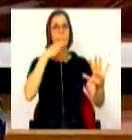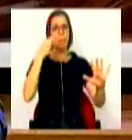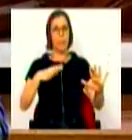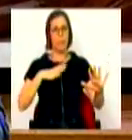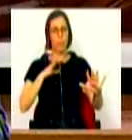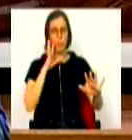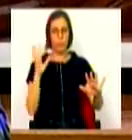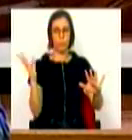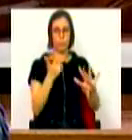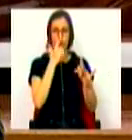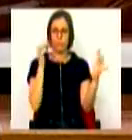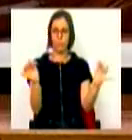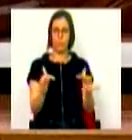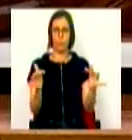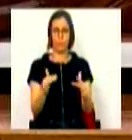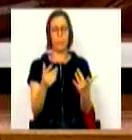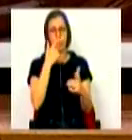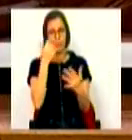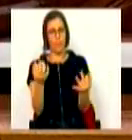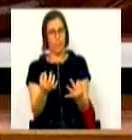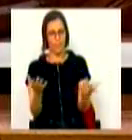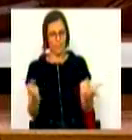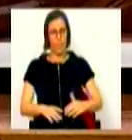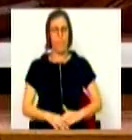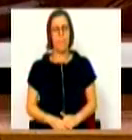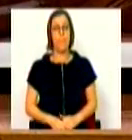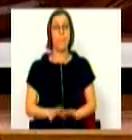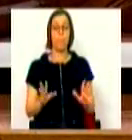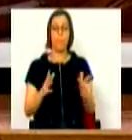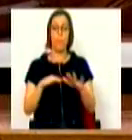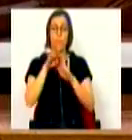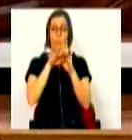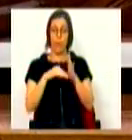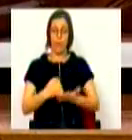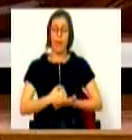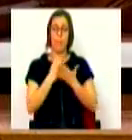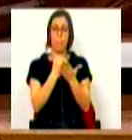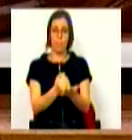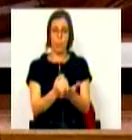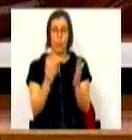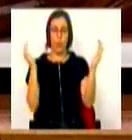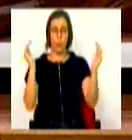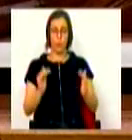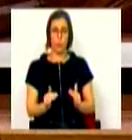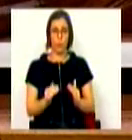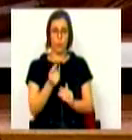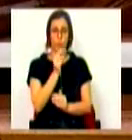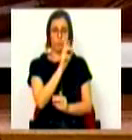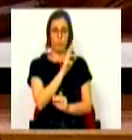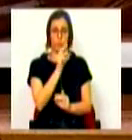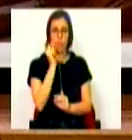número dos seus utilizadores e beneficiários. O programa de apoio à redução do